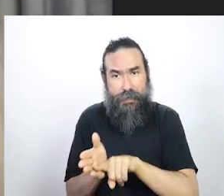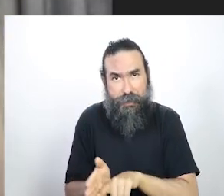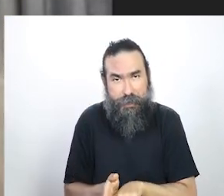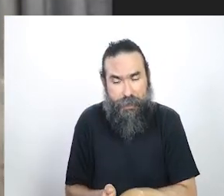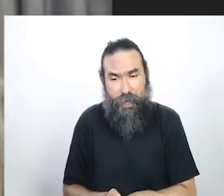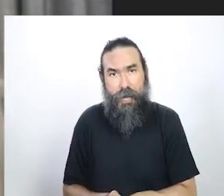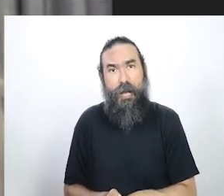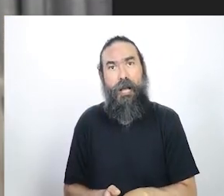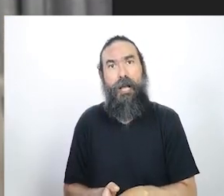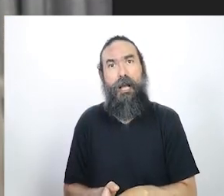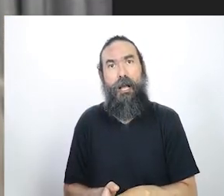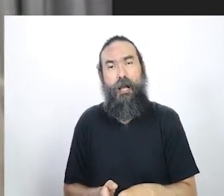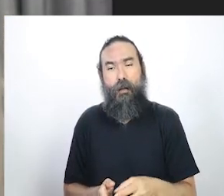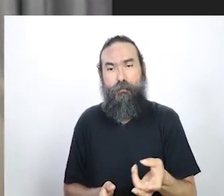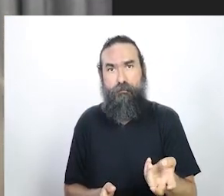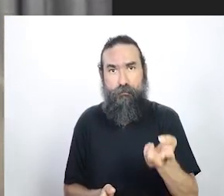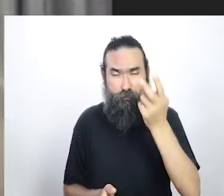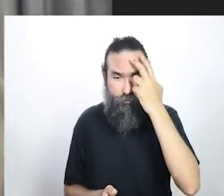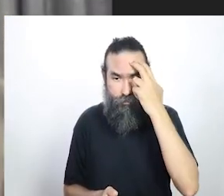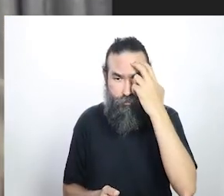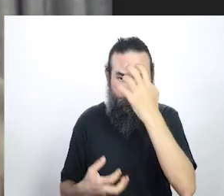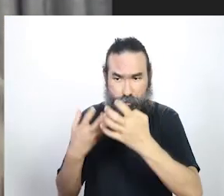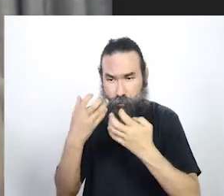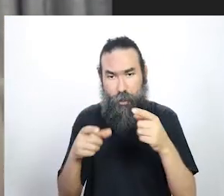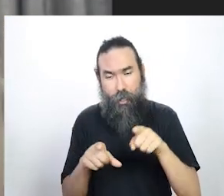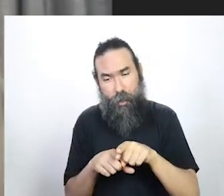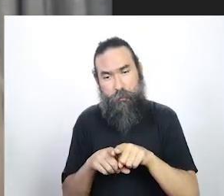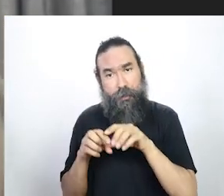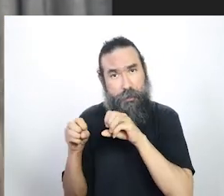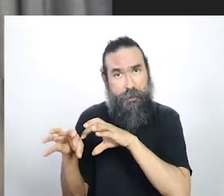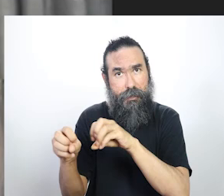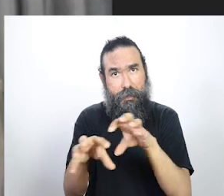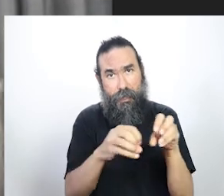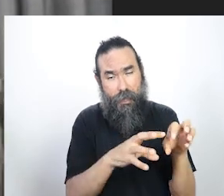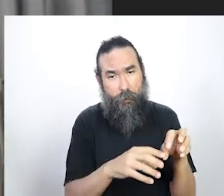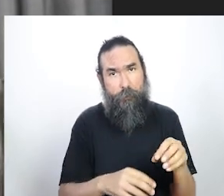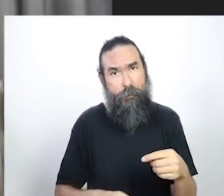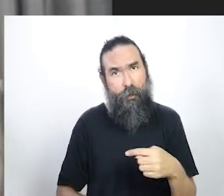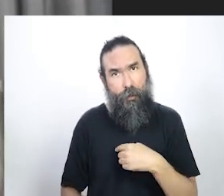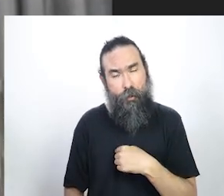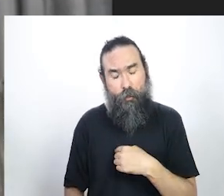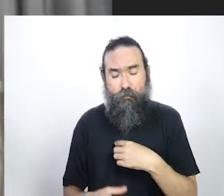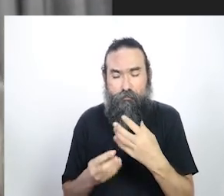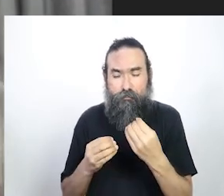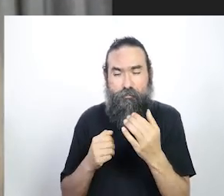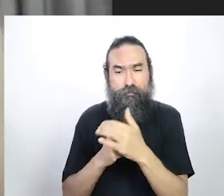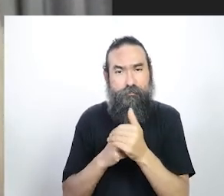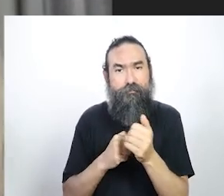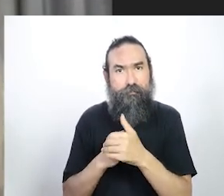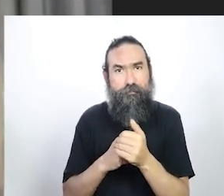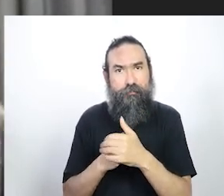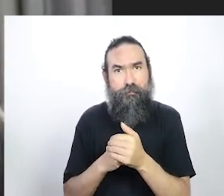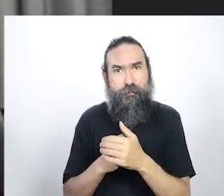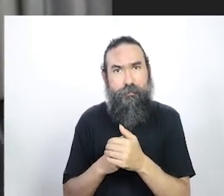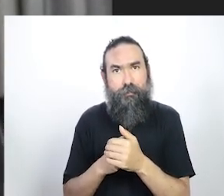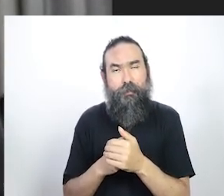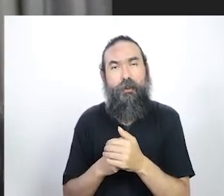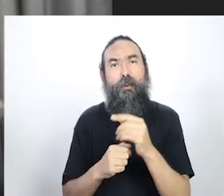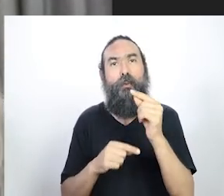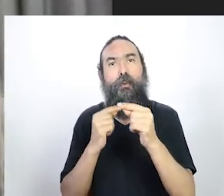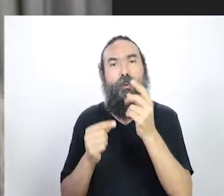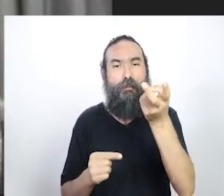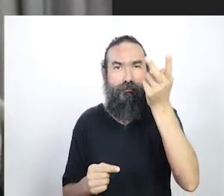e Pesquisa com muita, com muito zelo, e a extensão é o meu xodó, que é exatamente